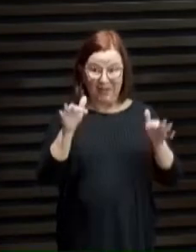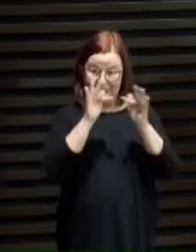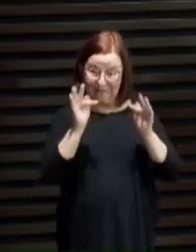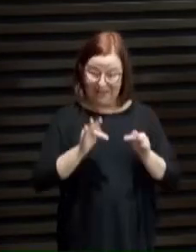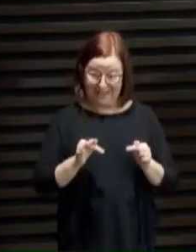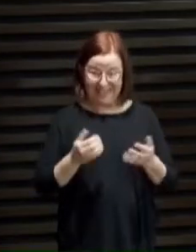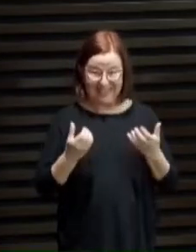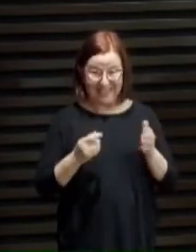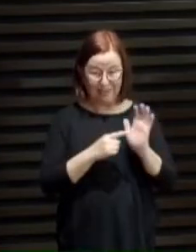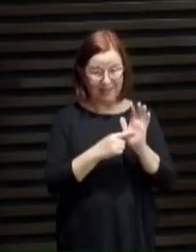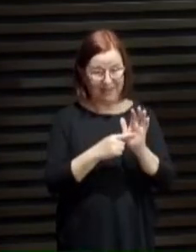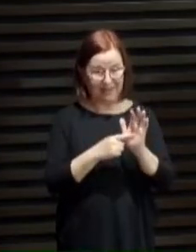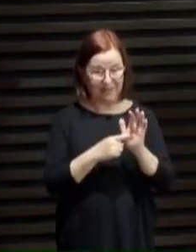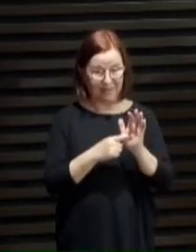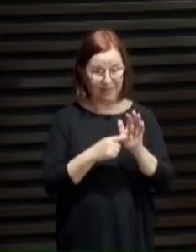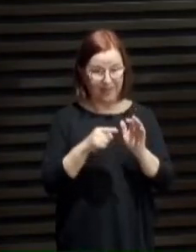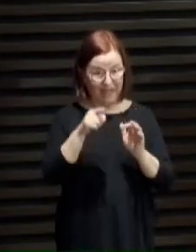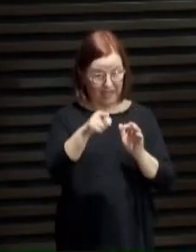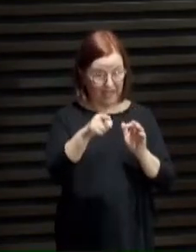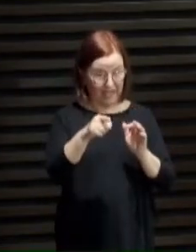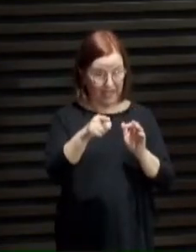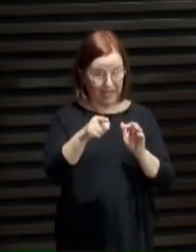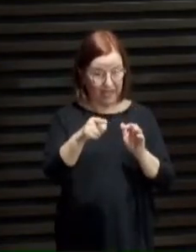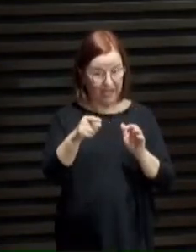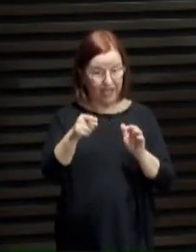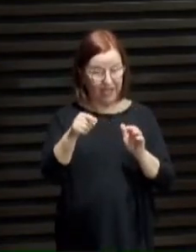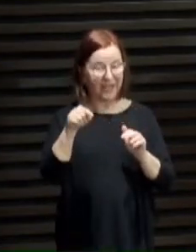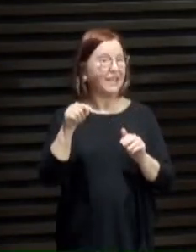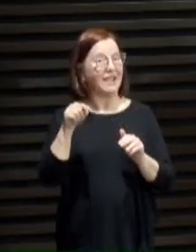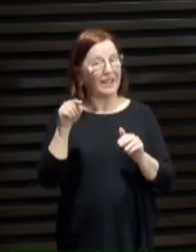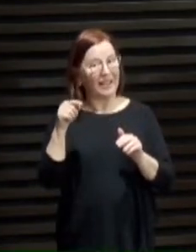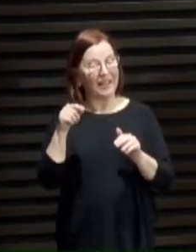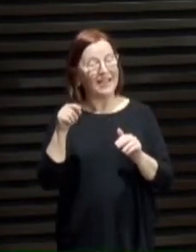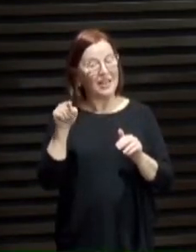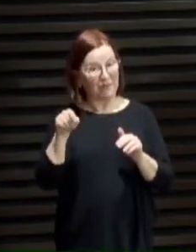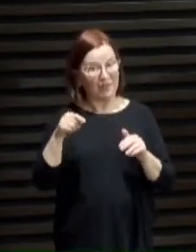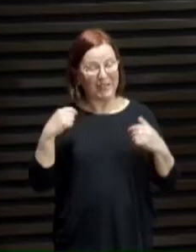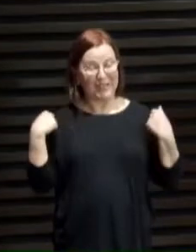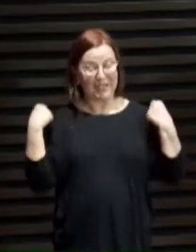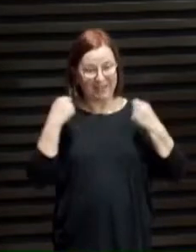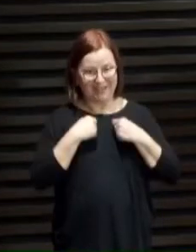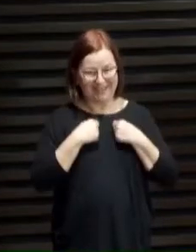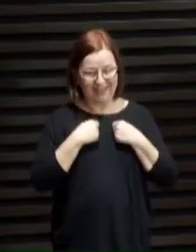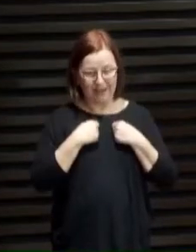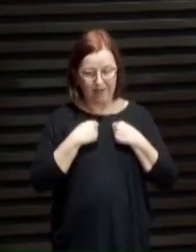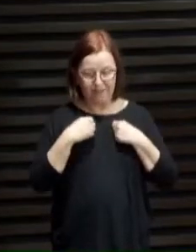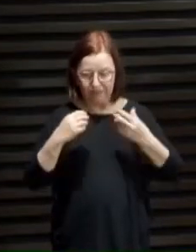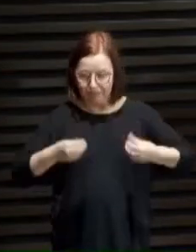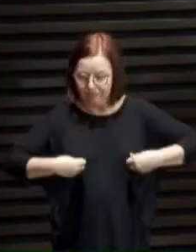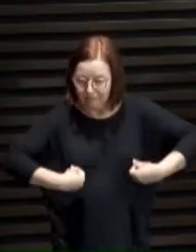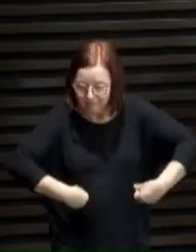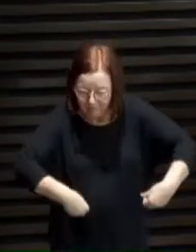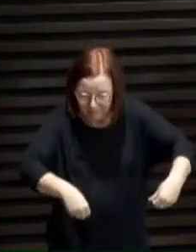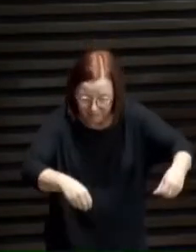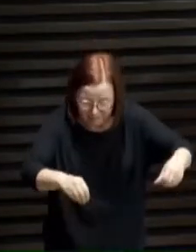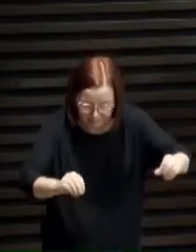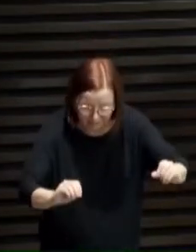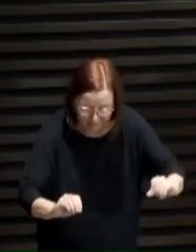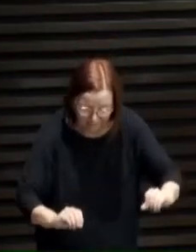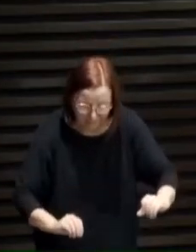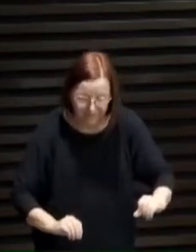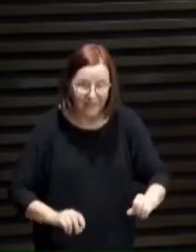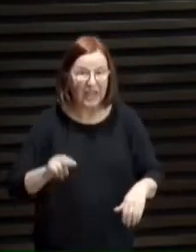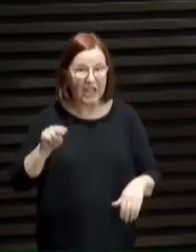está com a sua capa, você está com a sua, você na mesma hora tira a sua capa, estende ela ao chão e ela se torna uma espécie de